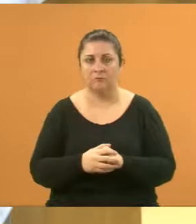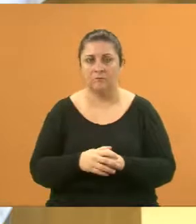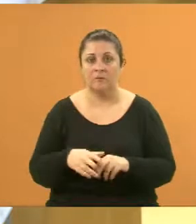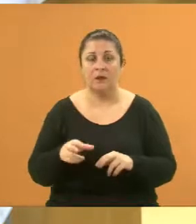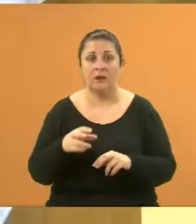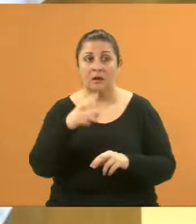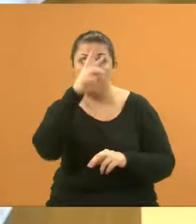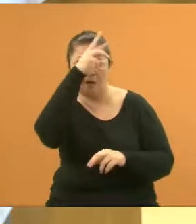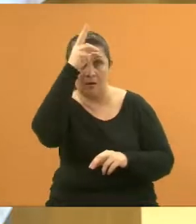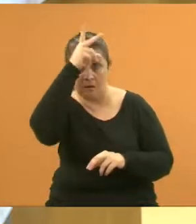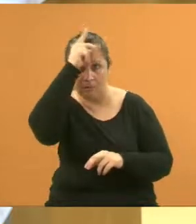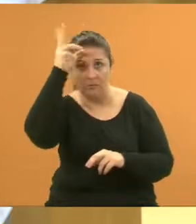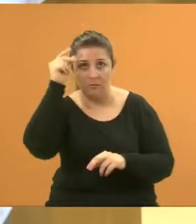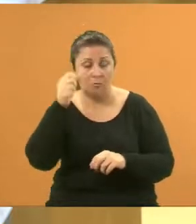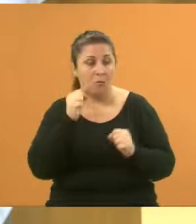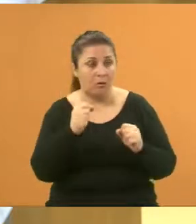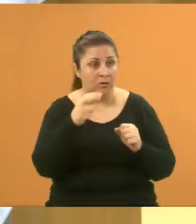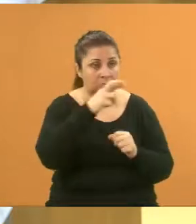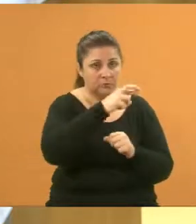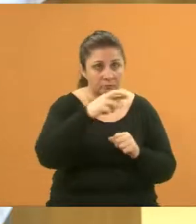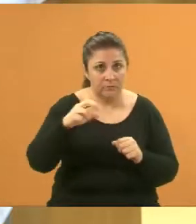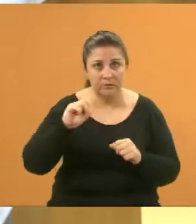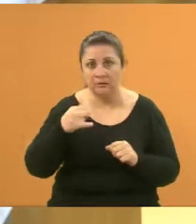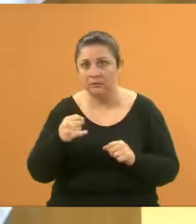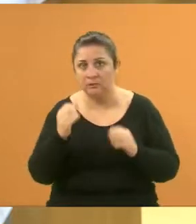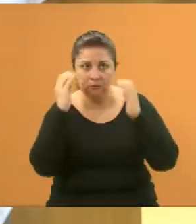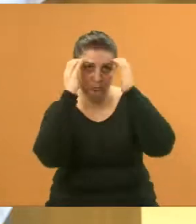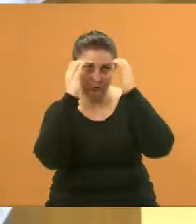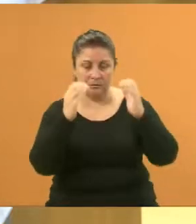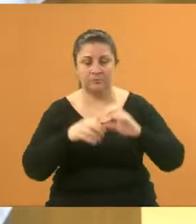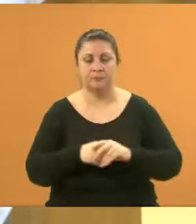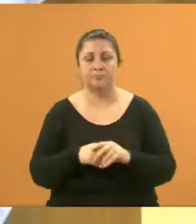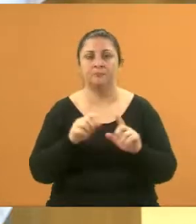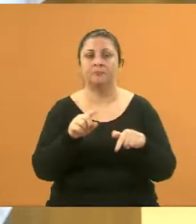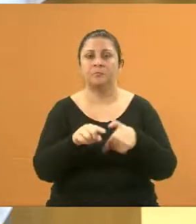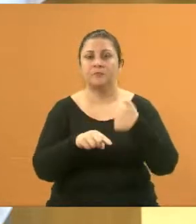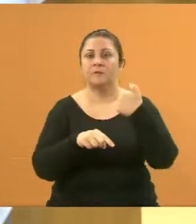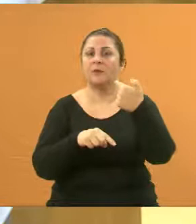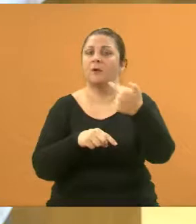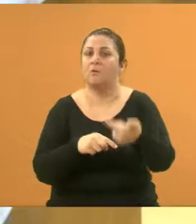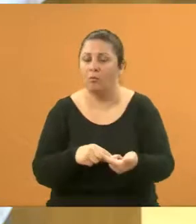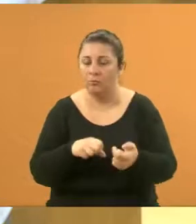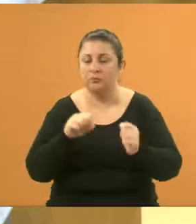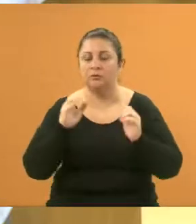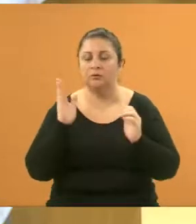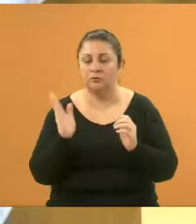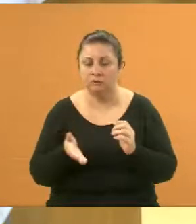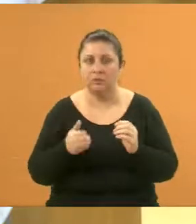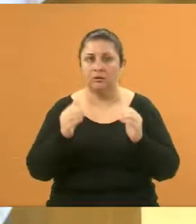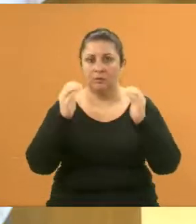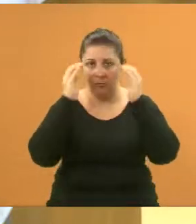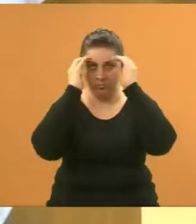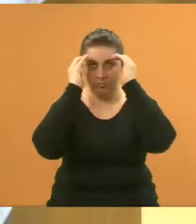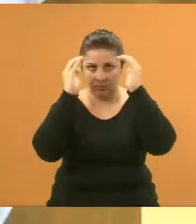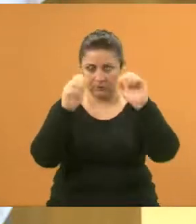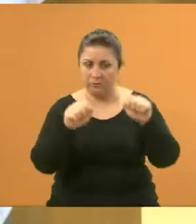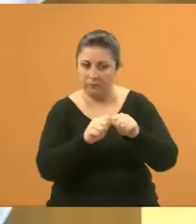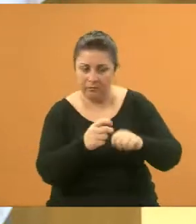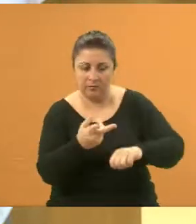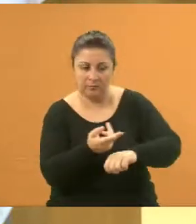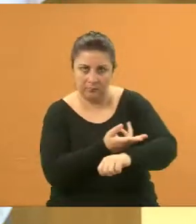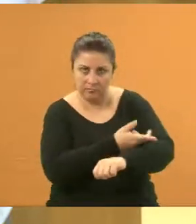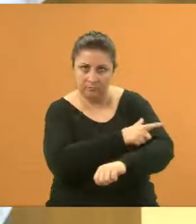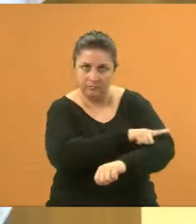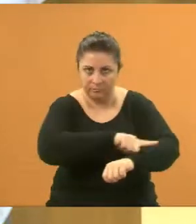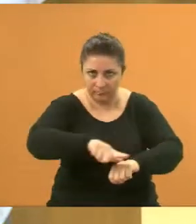o cumprimento. Após a vistoria do cumprimento da obrigação de fazer, a Prefeitura de Jacareí concederá